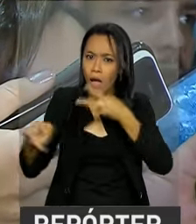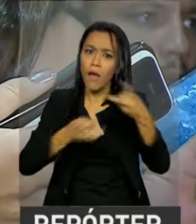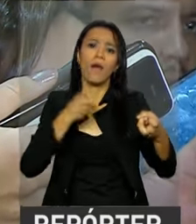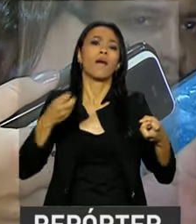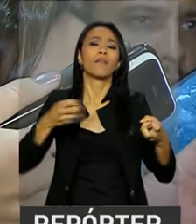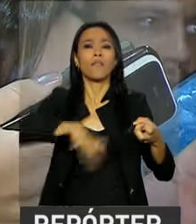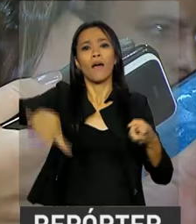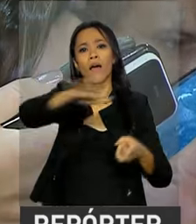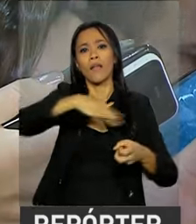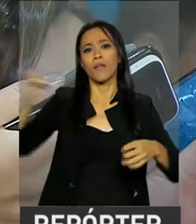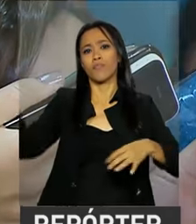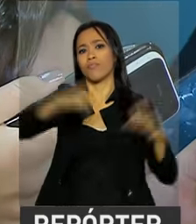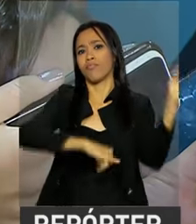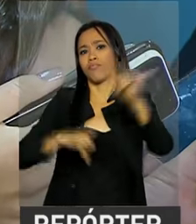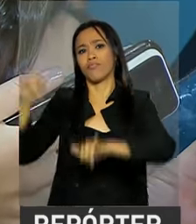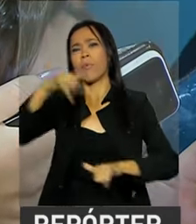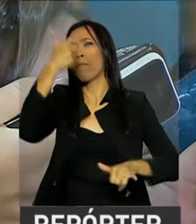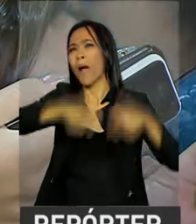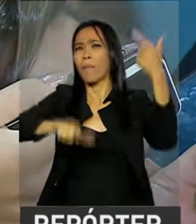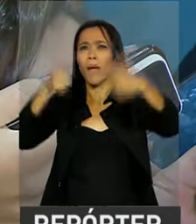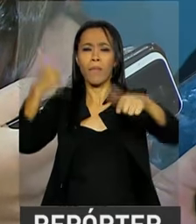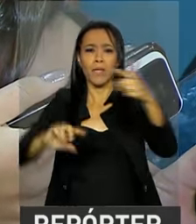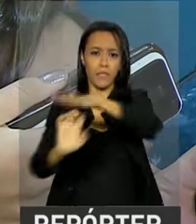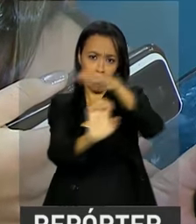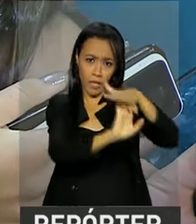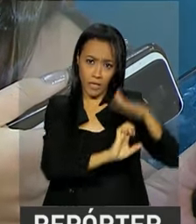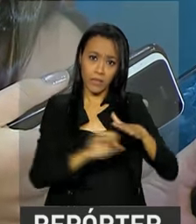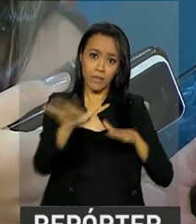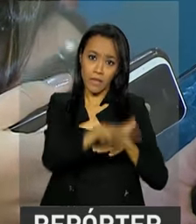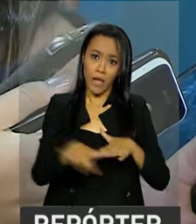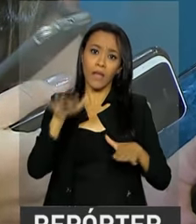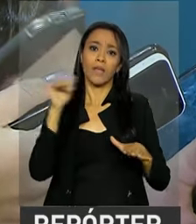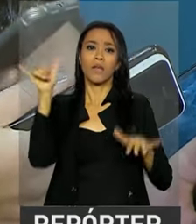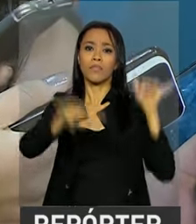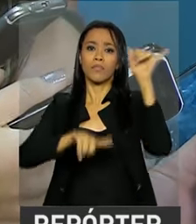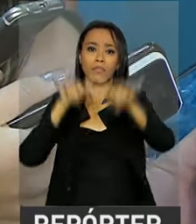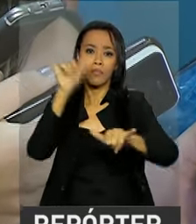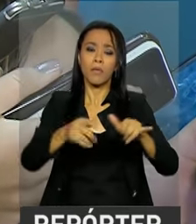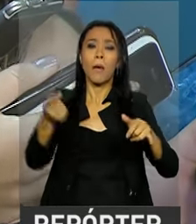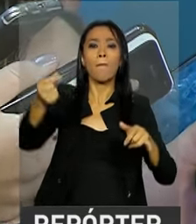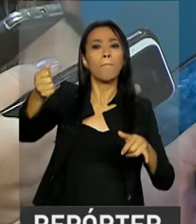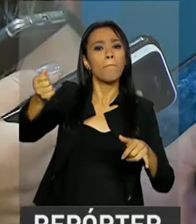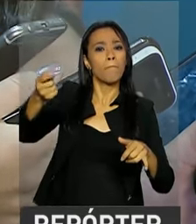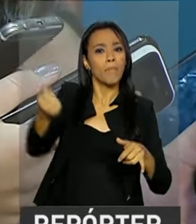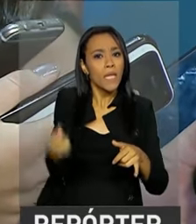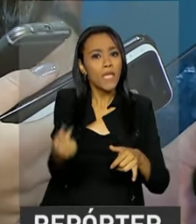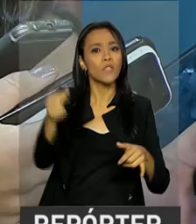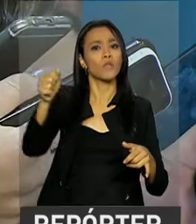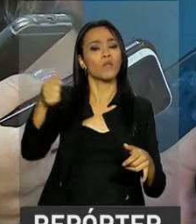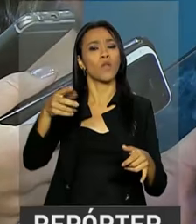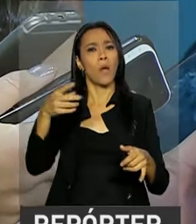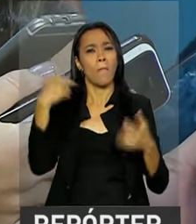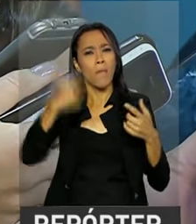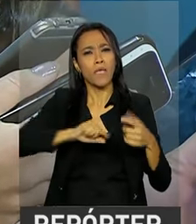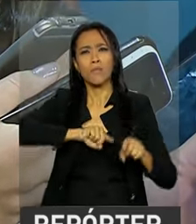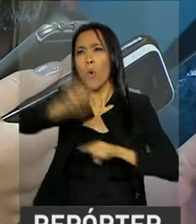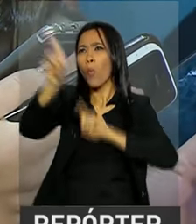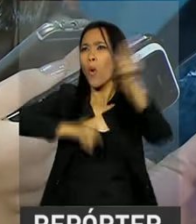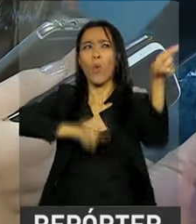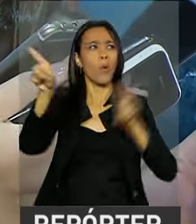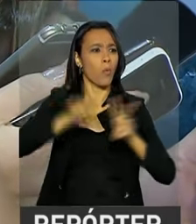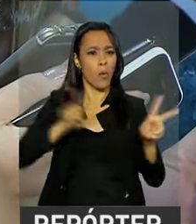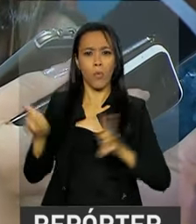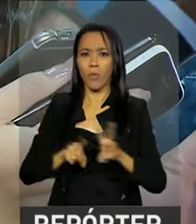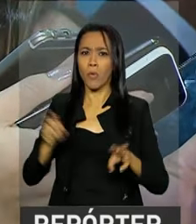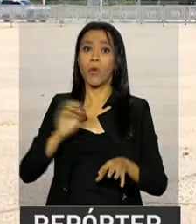queremos mais empresas operando, nós queremos mais competitividade, melhores preços, mais rotas, mais destinos e, consequentemente, mais